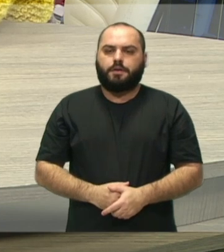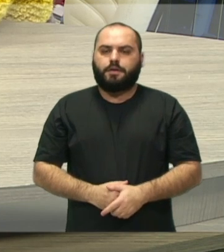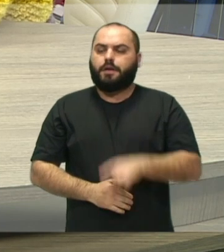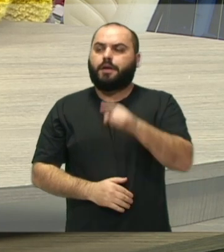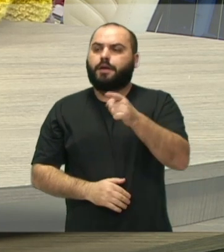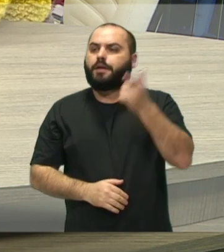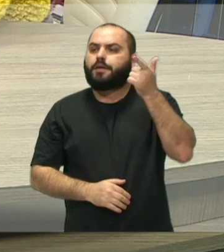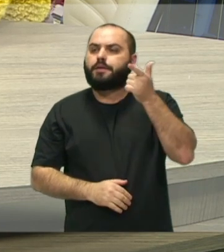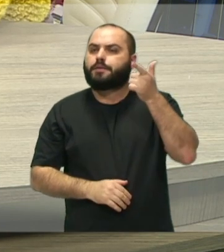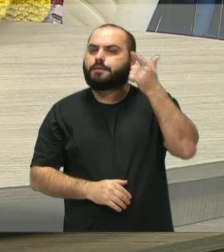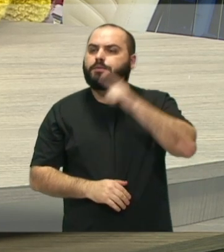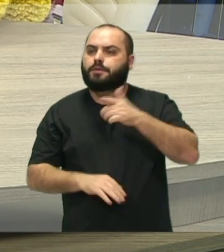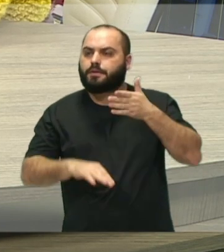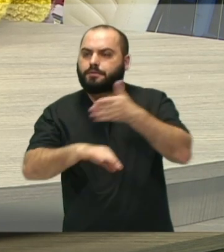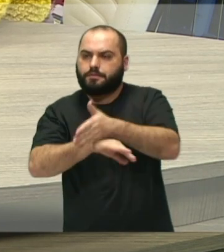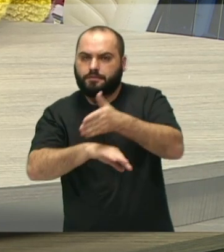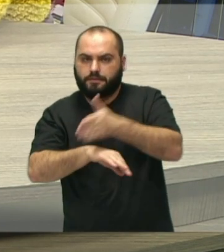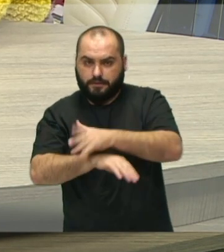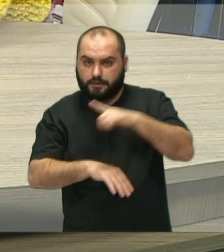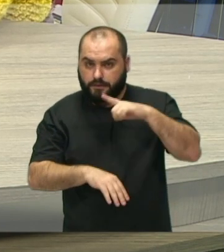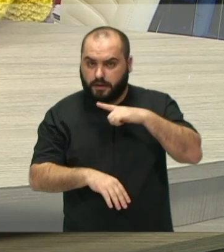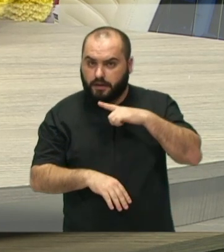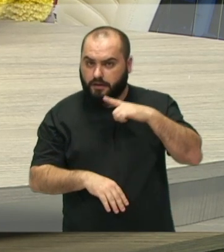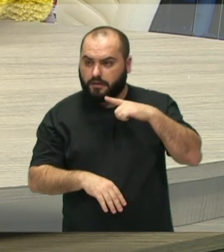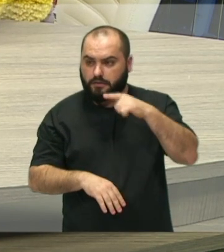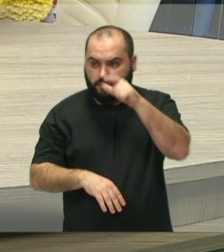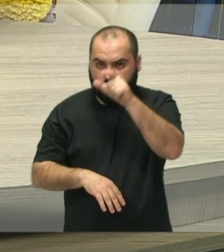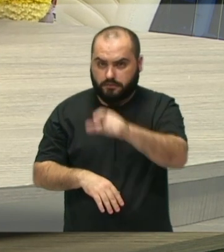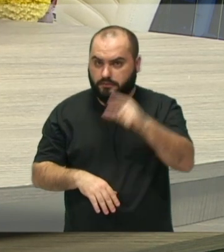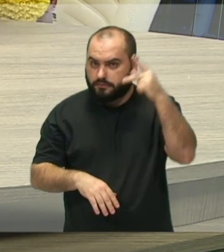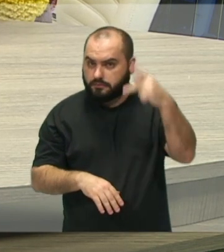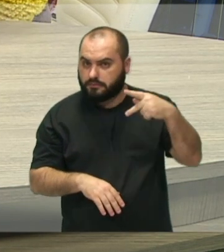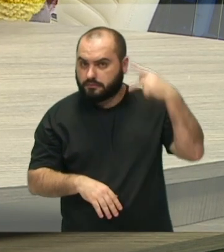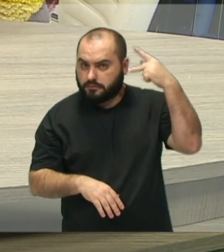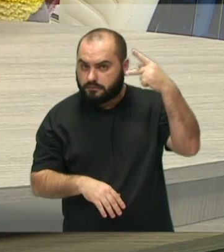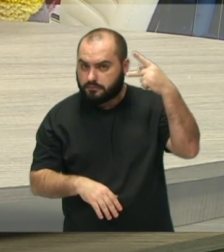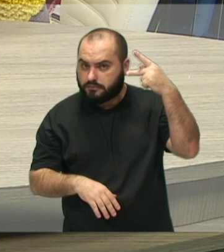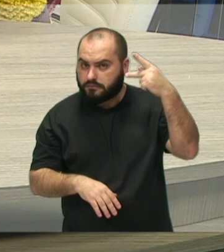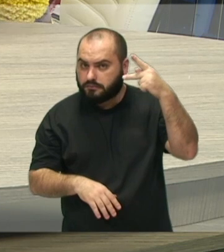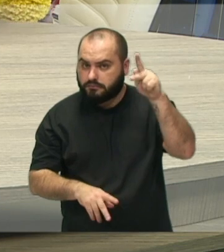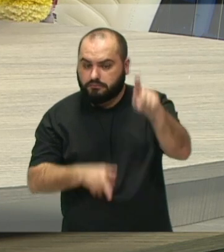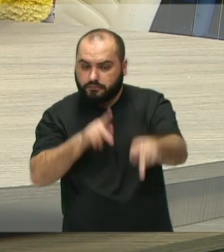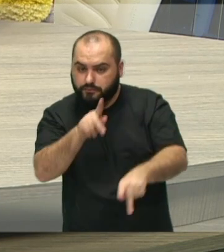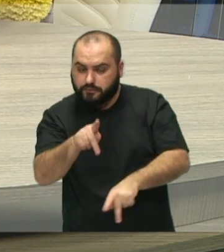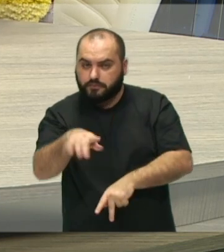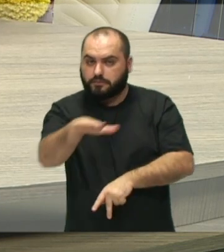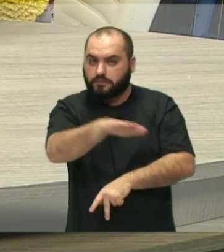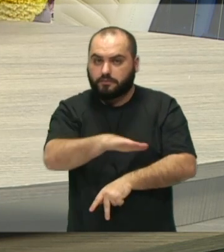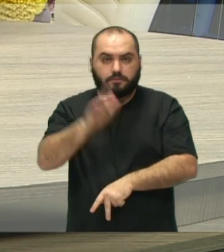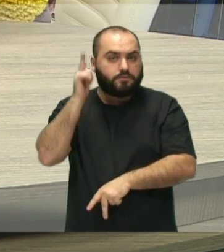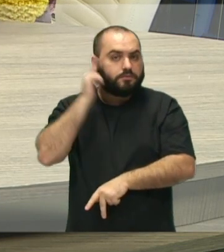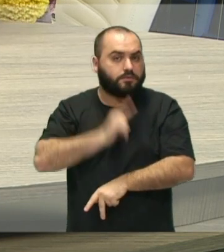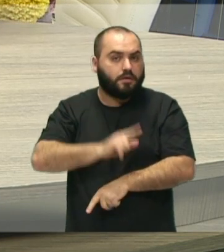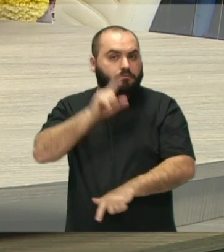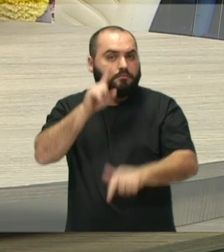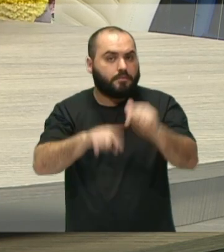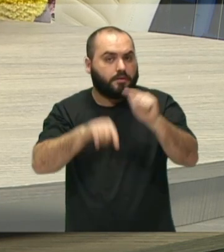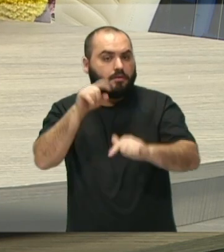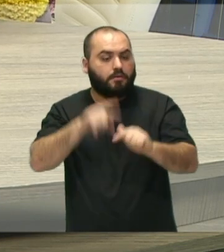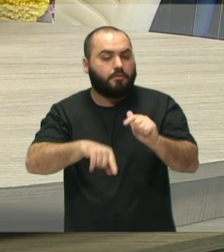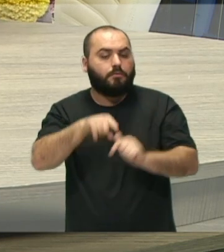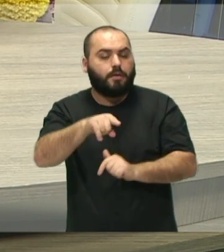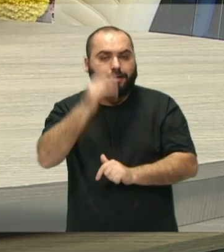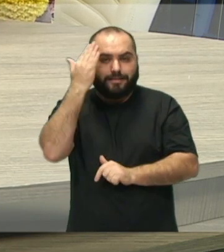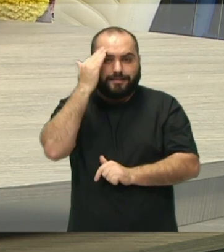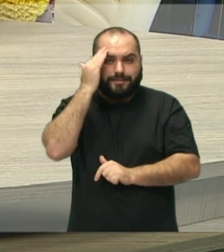acesso? Vai ter para esse público também? Vai ter um tipo direcionado de material que ele consiga entender